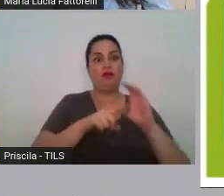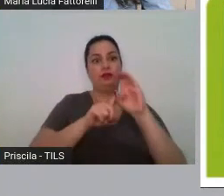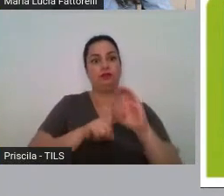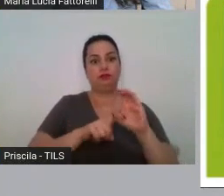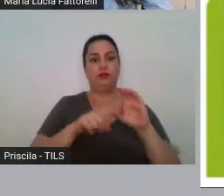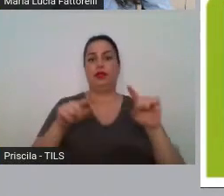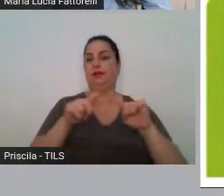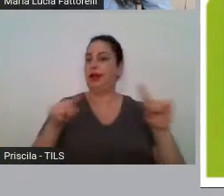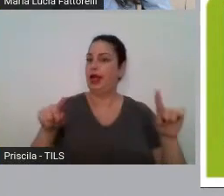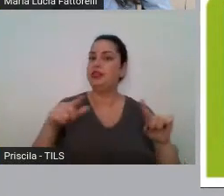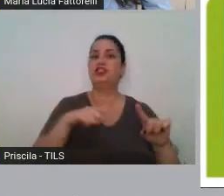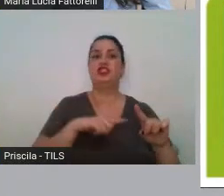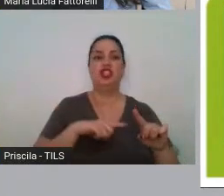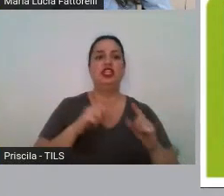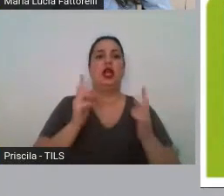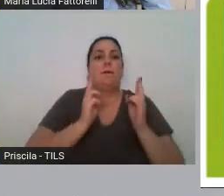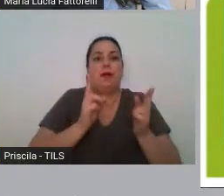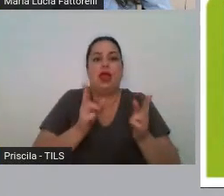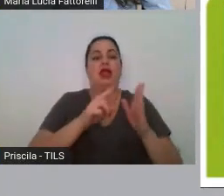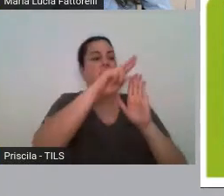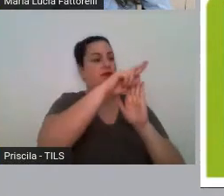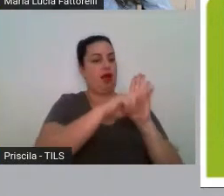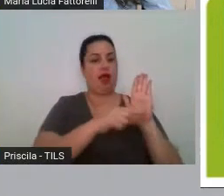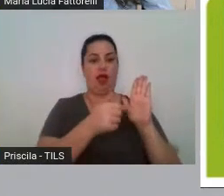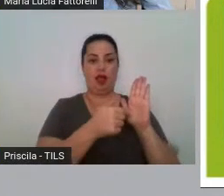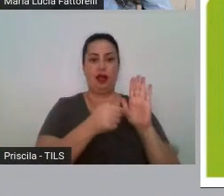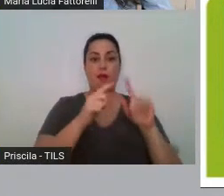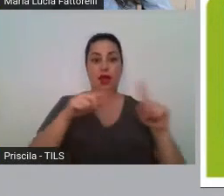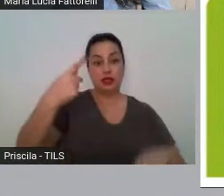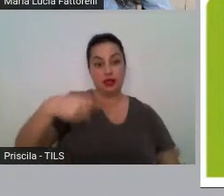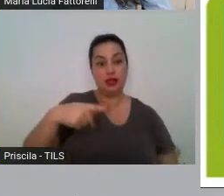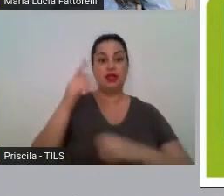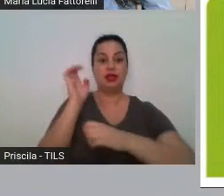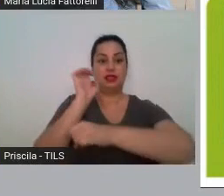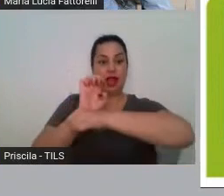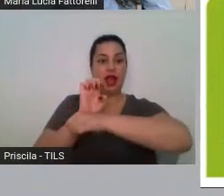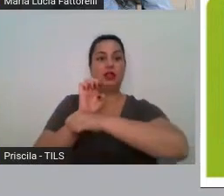chantagens, aonde, aqui no caso de Alagoas, foi privatizado a empresa de